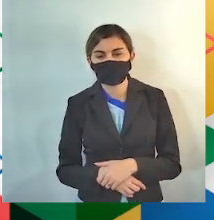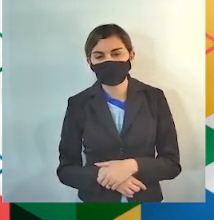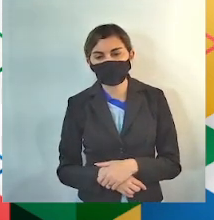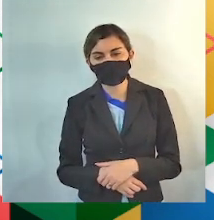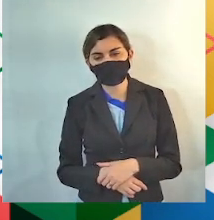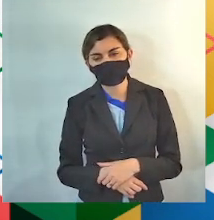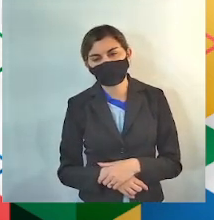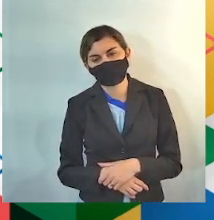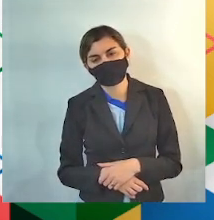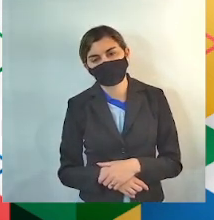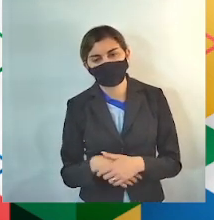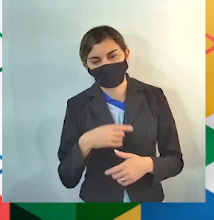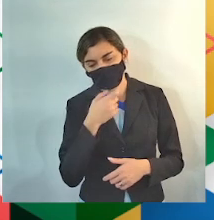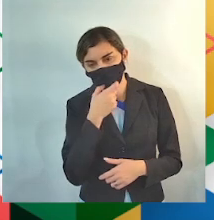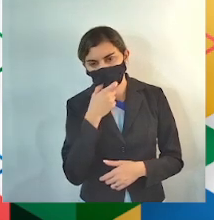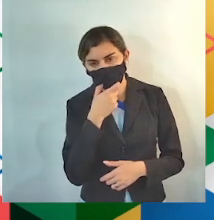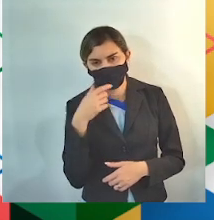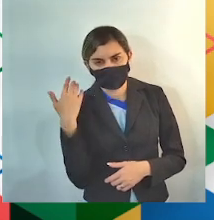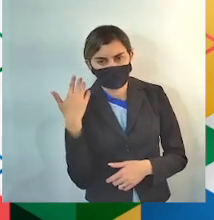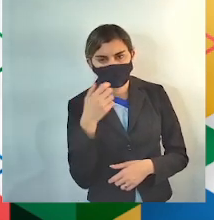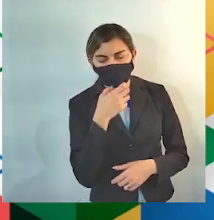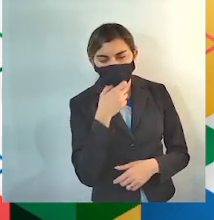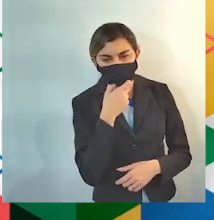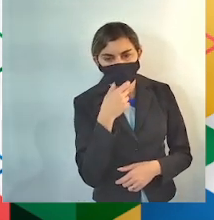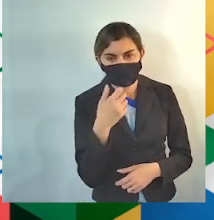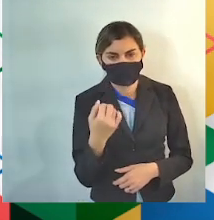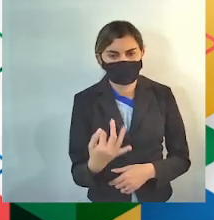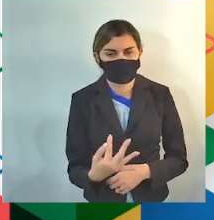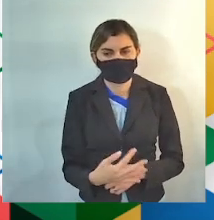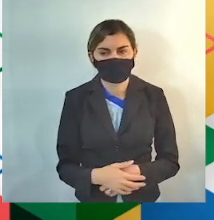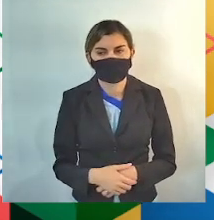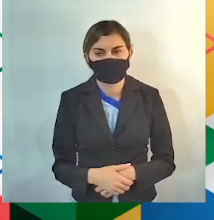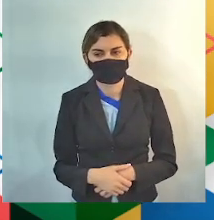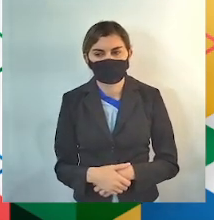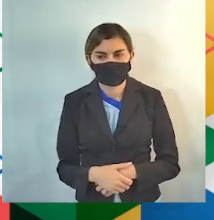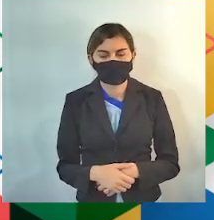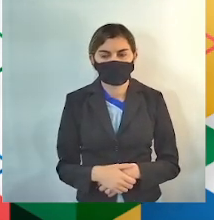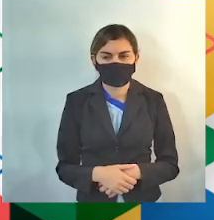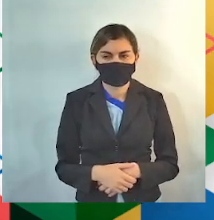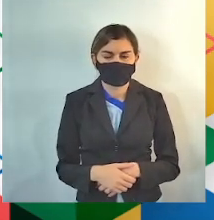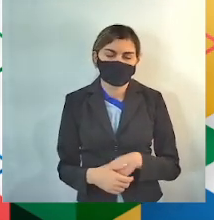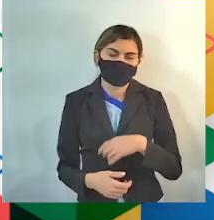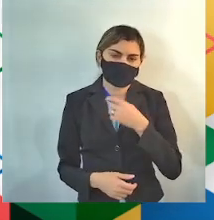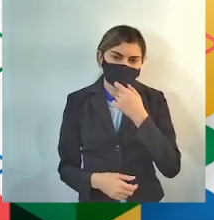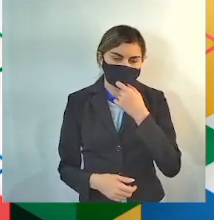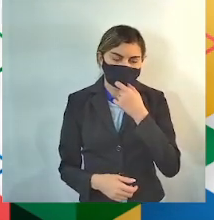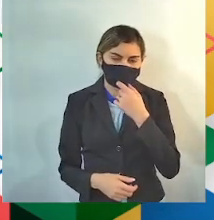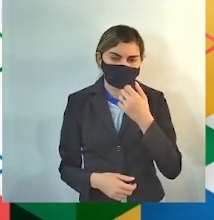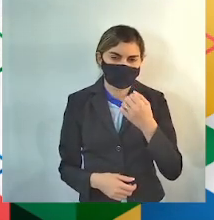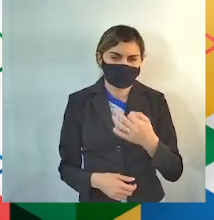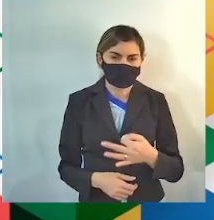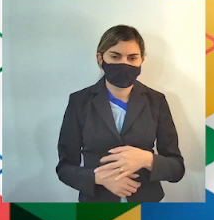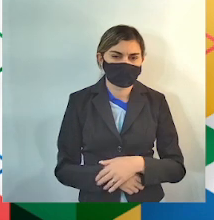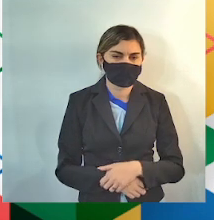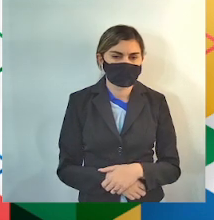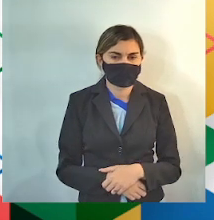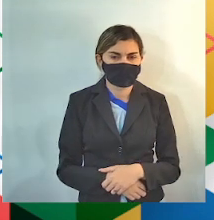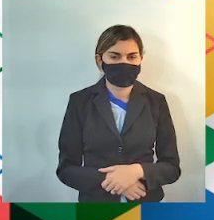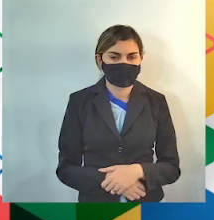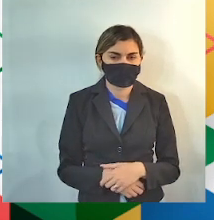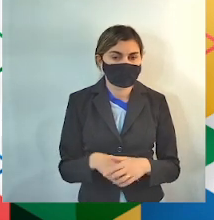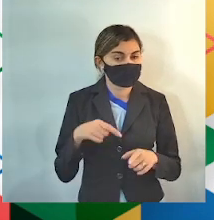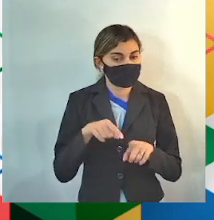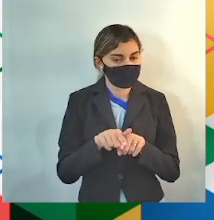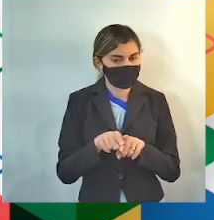brothers don't like to study, but they help their parents too. O